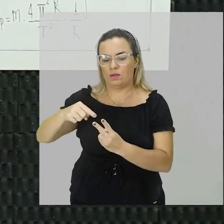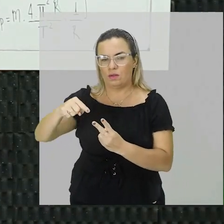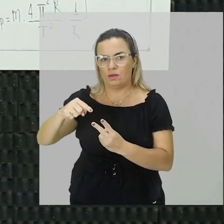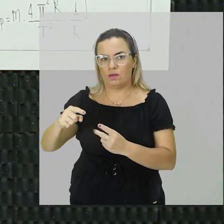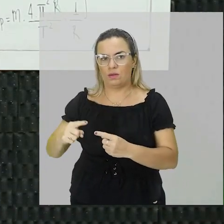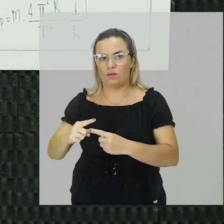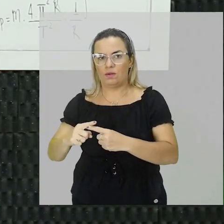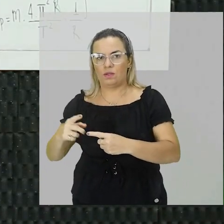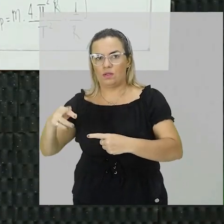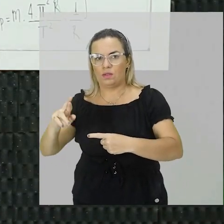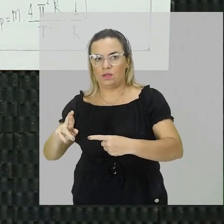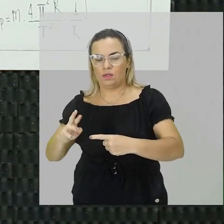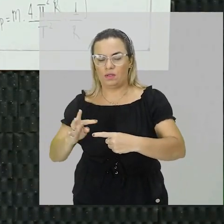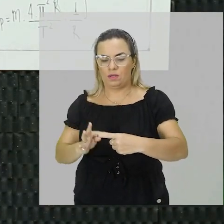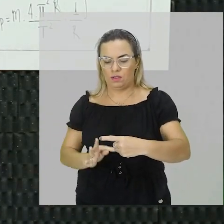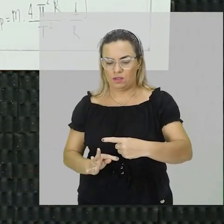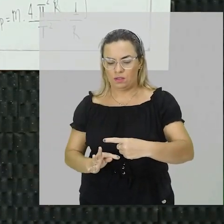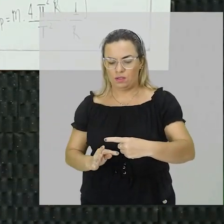R, né?